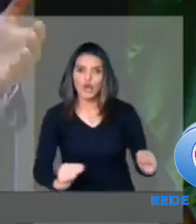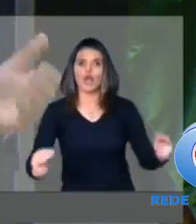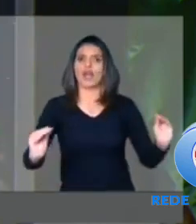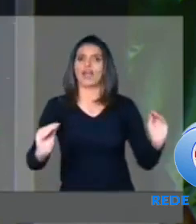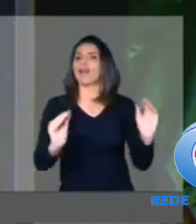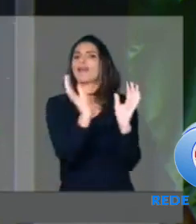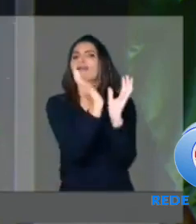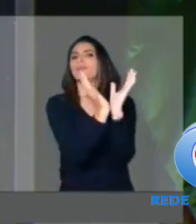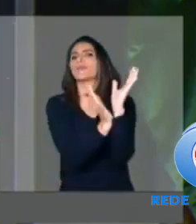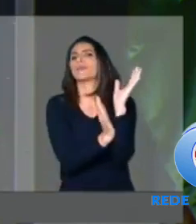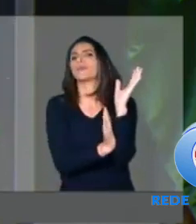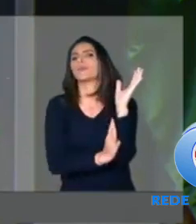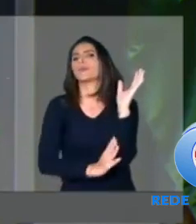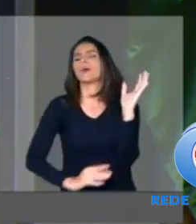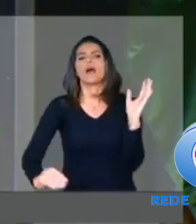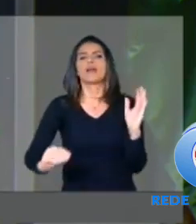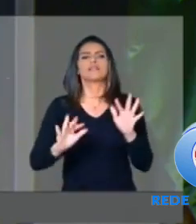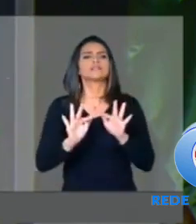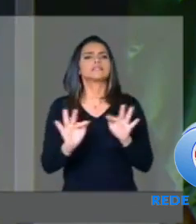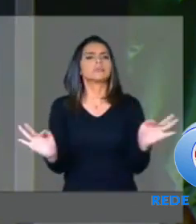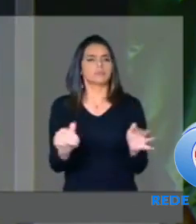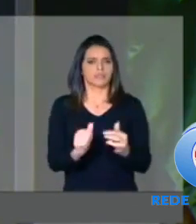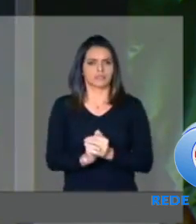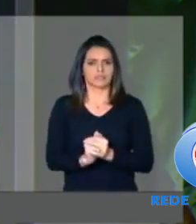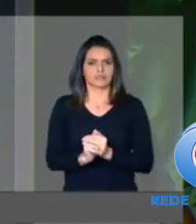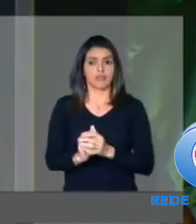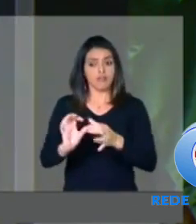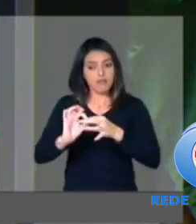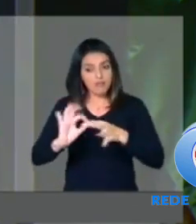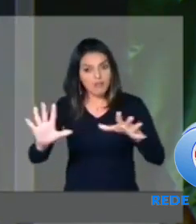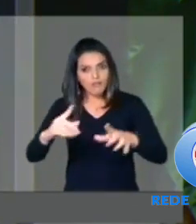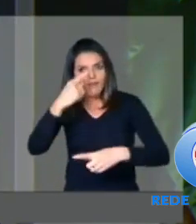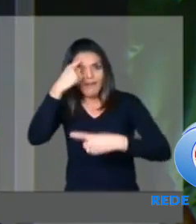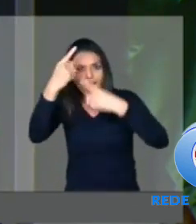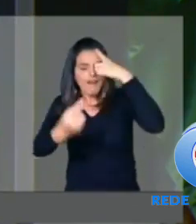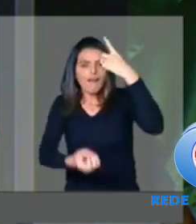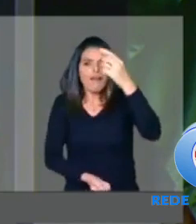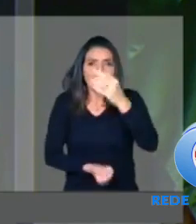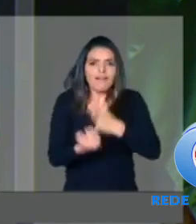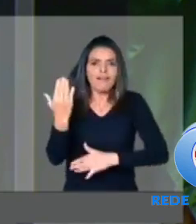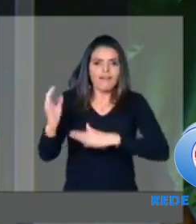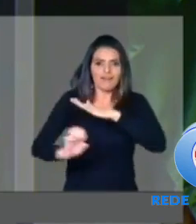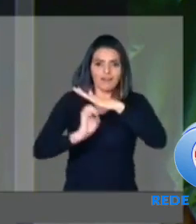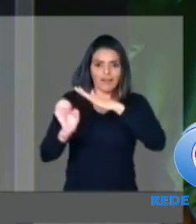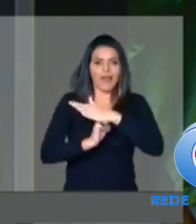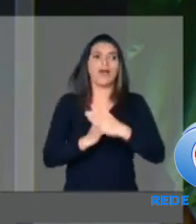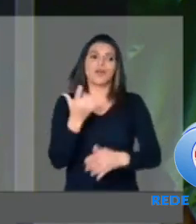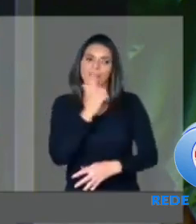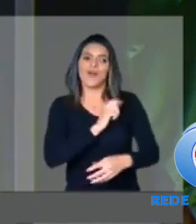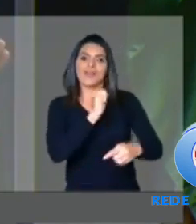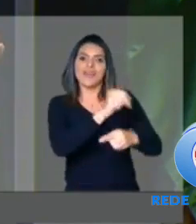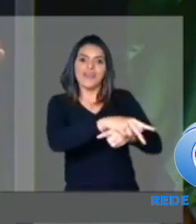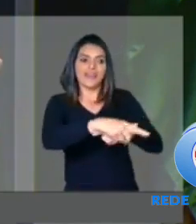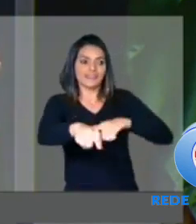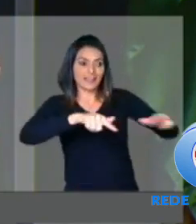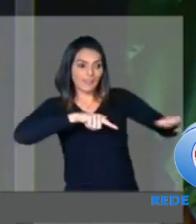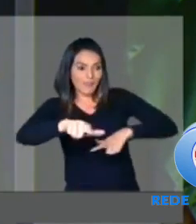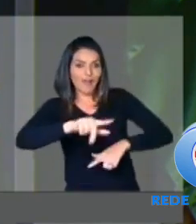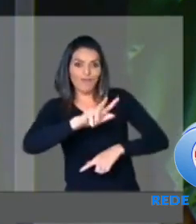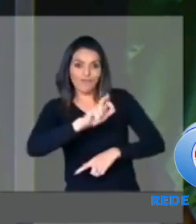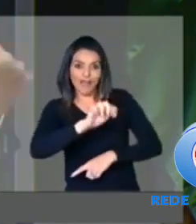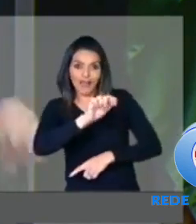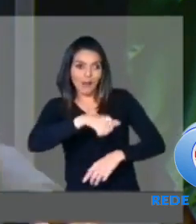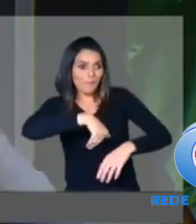se favorecer a livre iniciativa para geração de empregos e renda, é